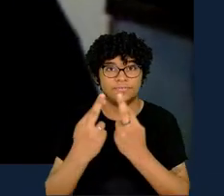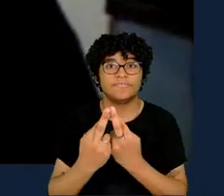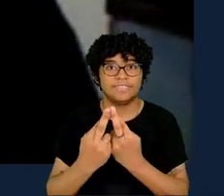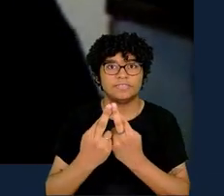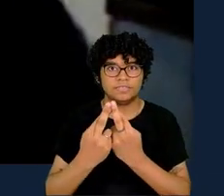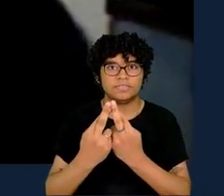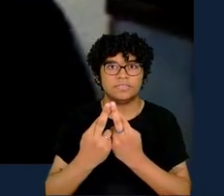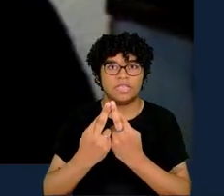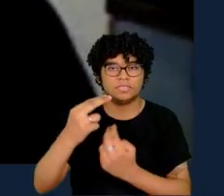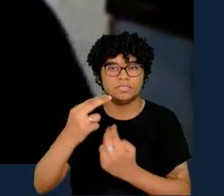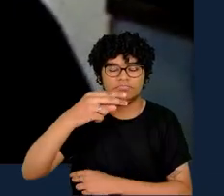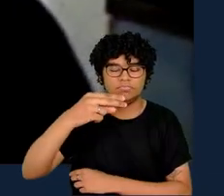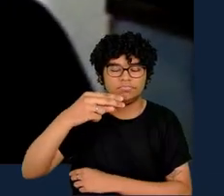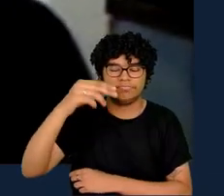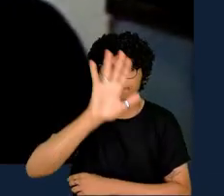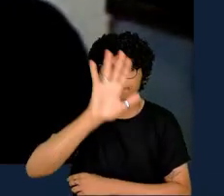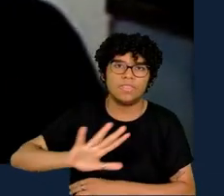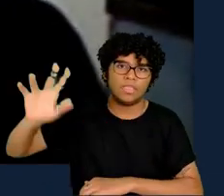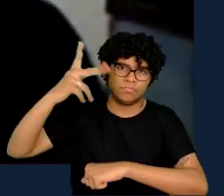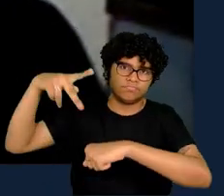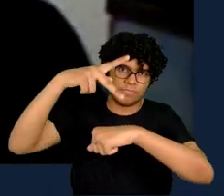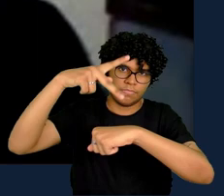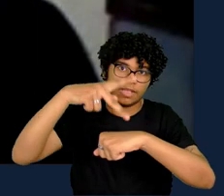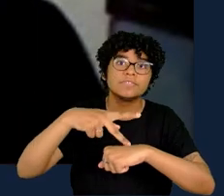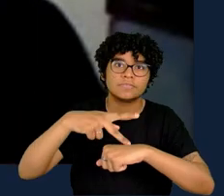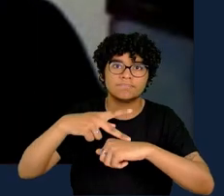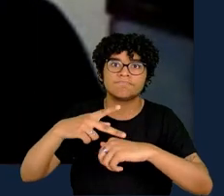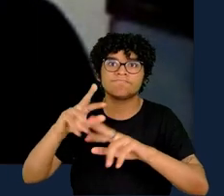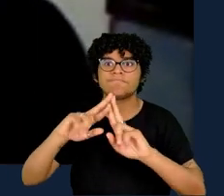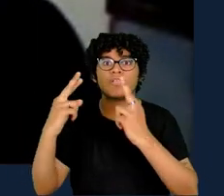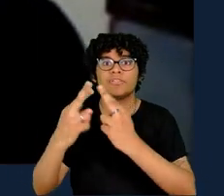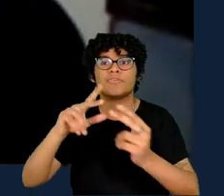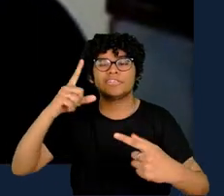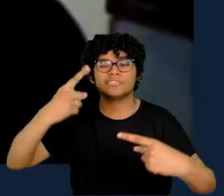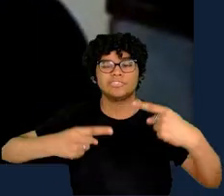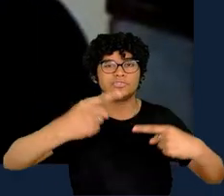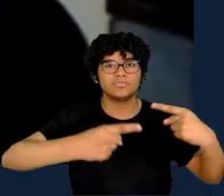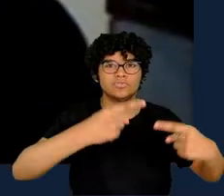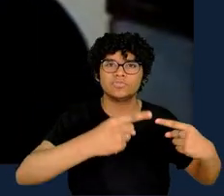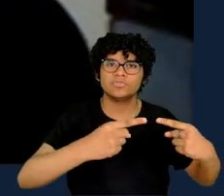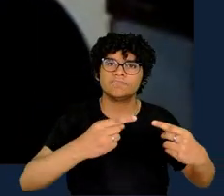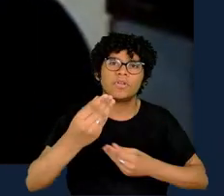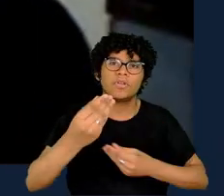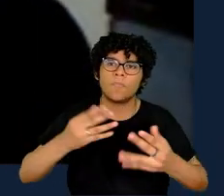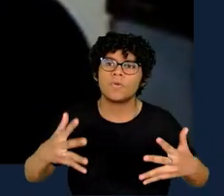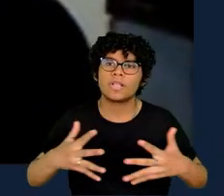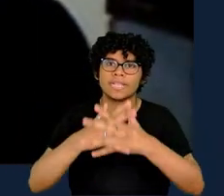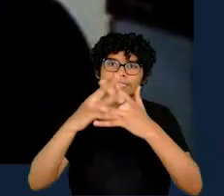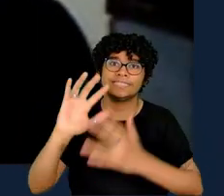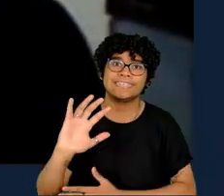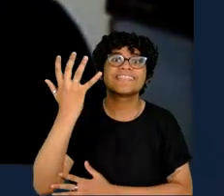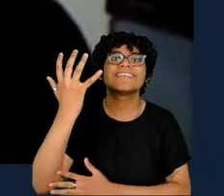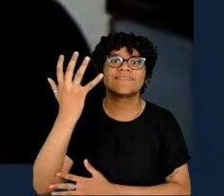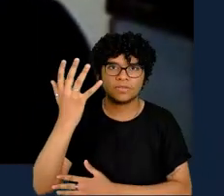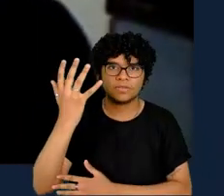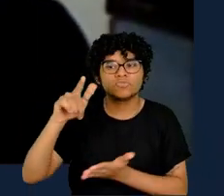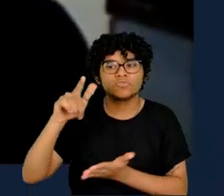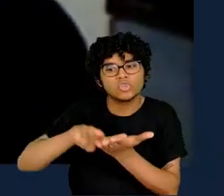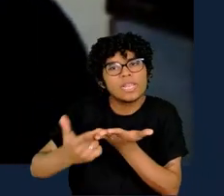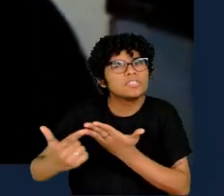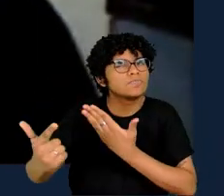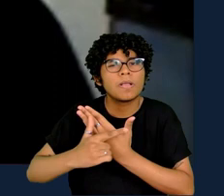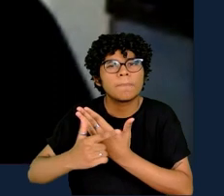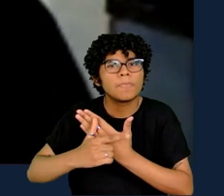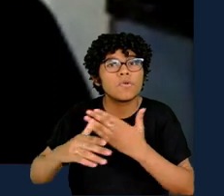líderes globais, discutiremos a cobertura da emergência climática pelo jornalismo, apontando problemas e possíveis soluções nessa